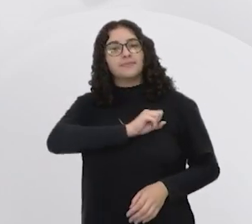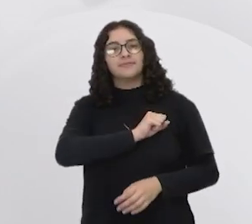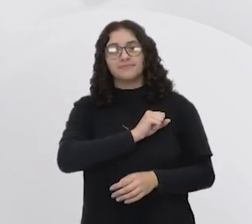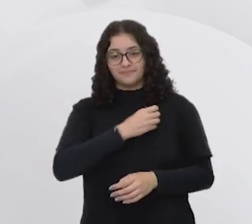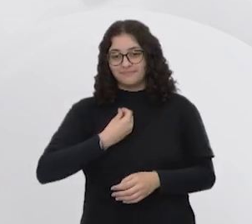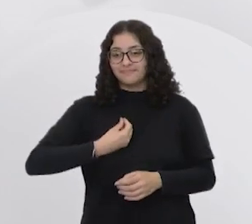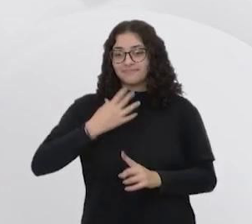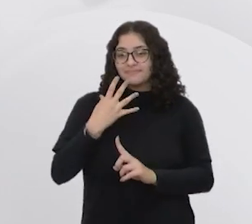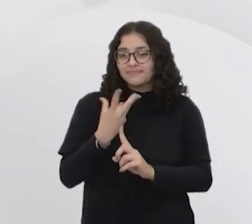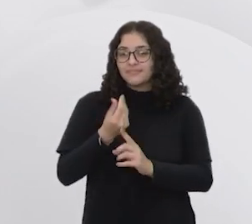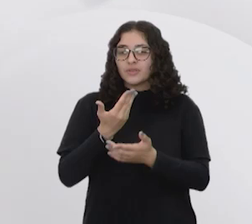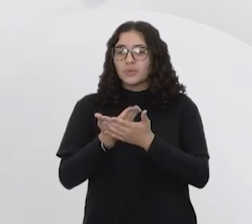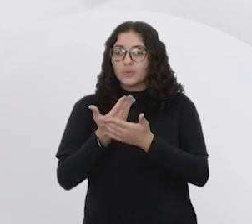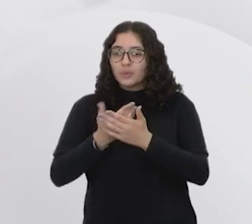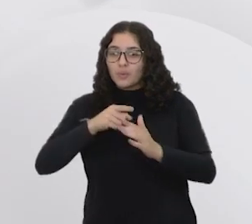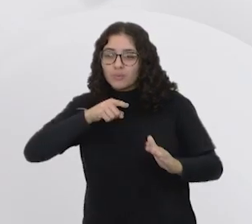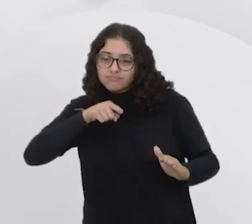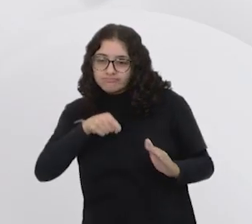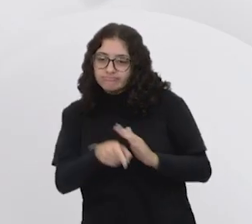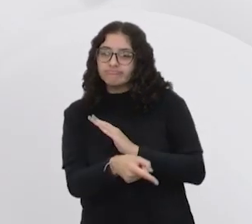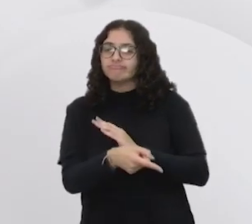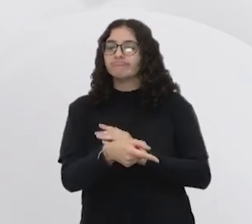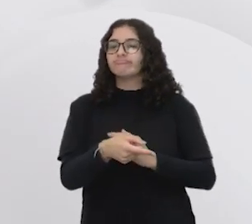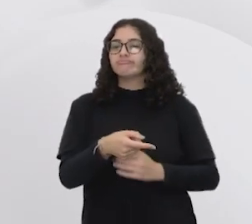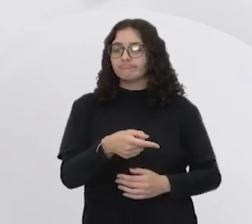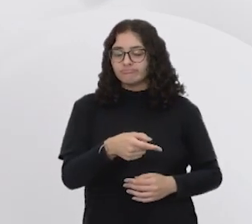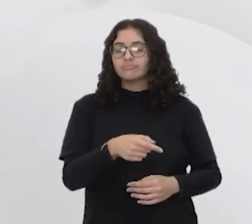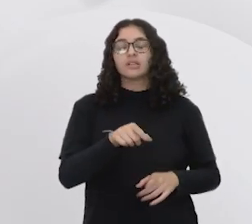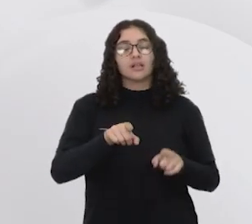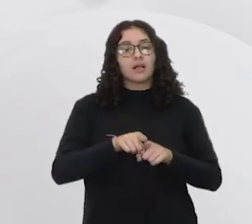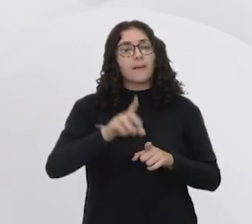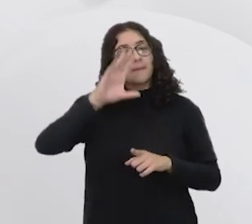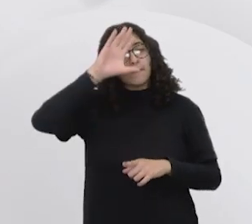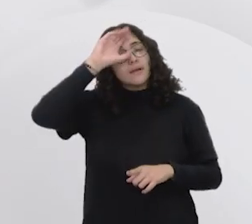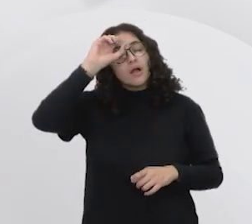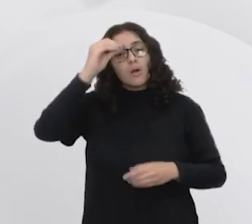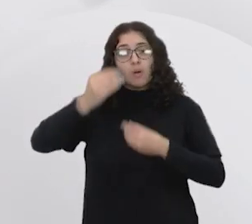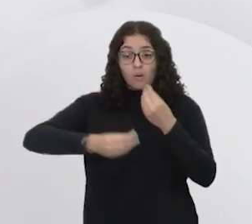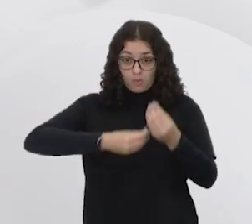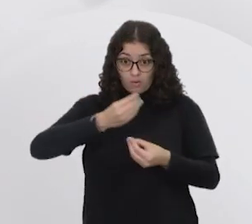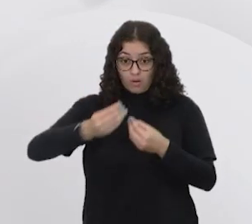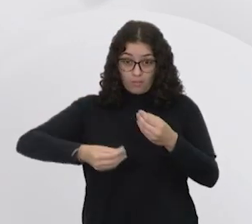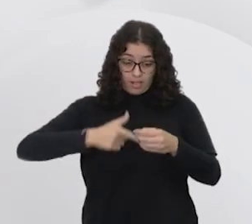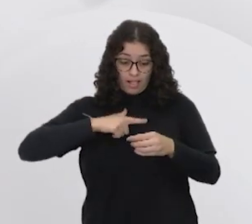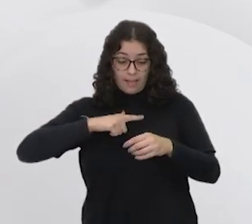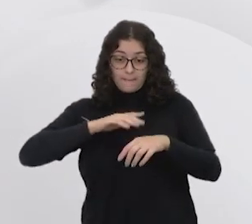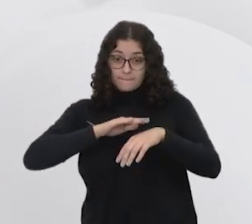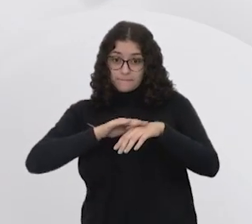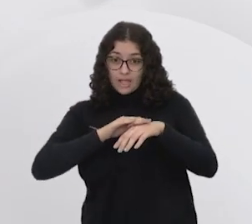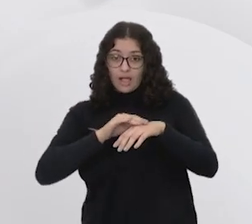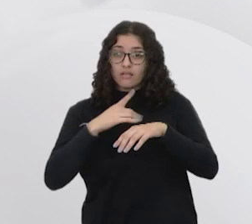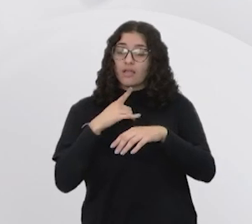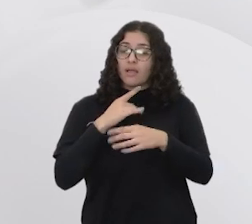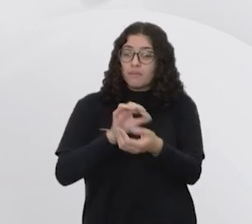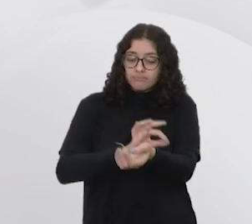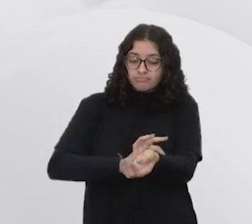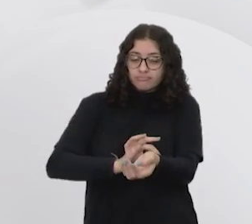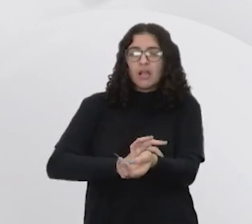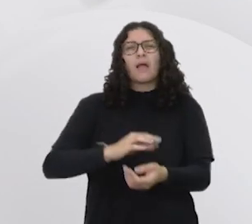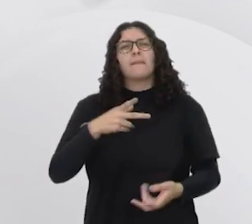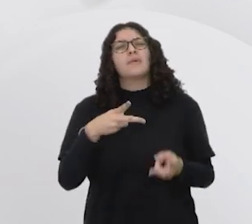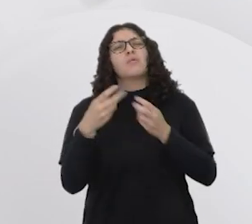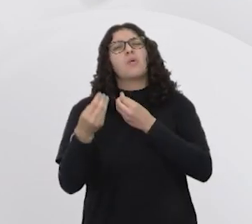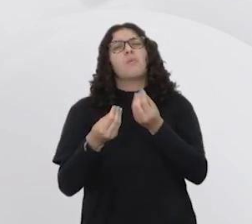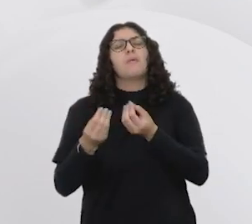a estudar, foi se aprofundando nos estudos cada vez mais e aprendeu como que a pele reage. E aí ele percebeu dizendo o